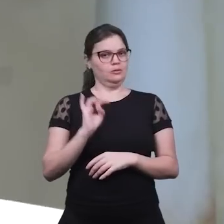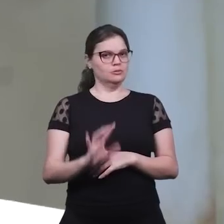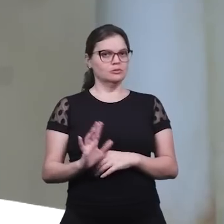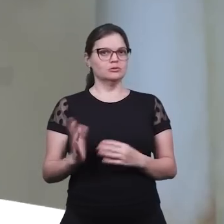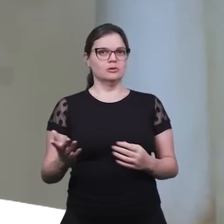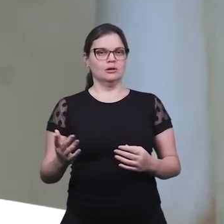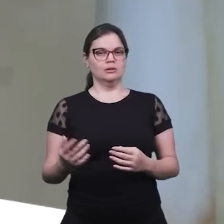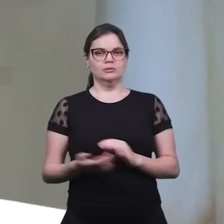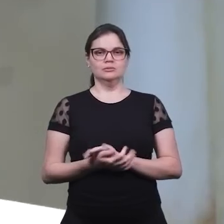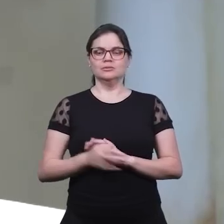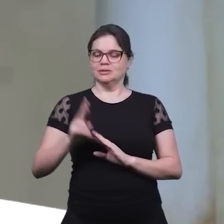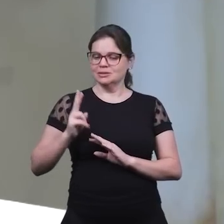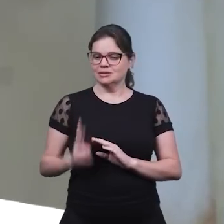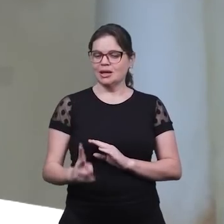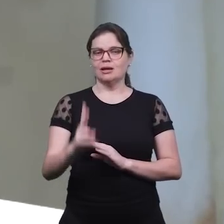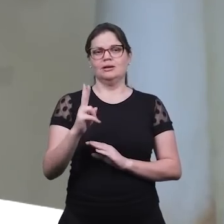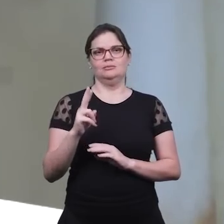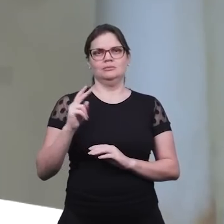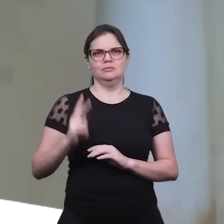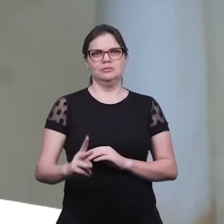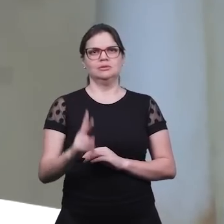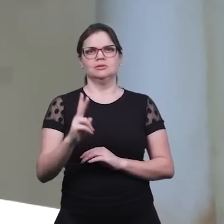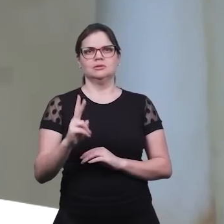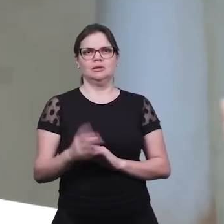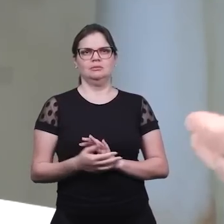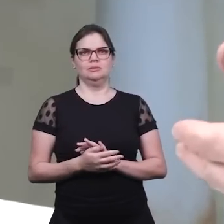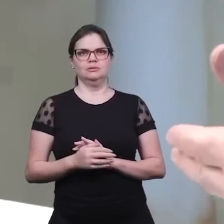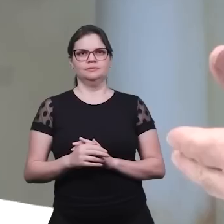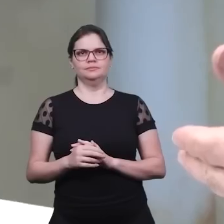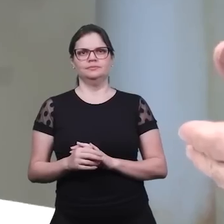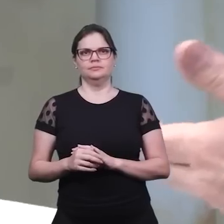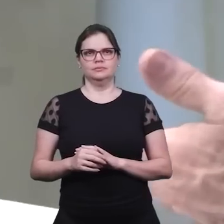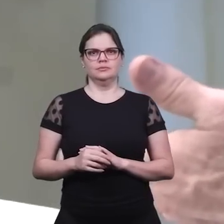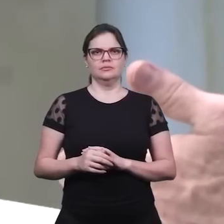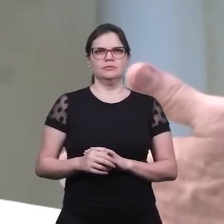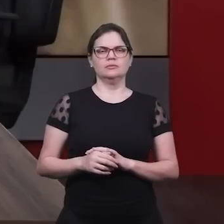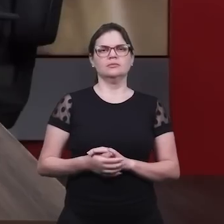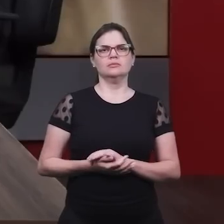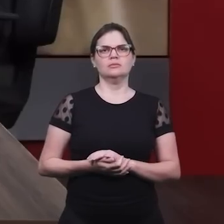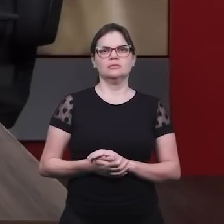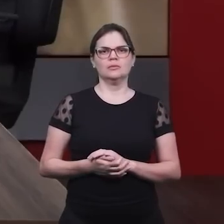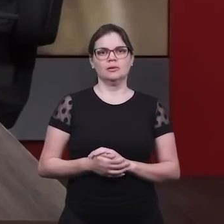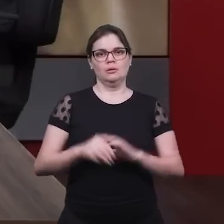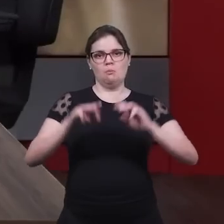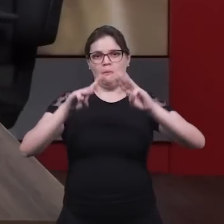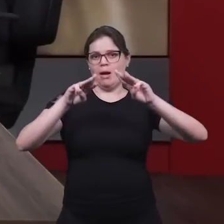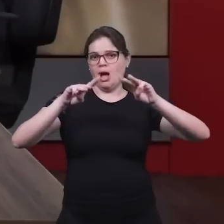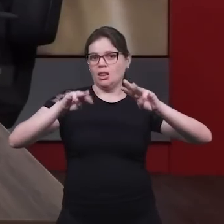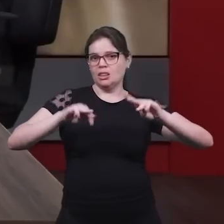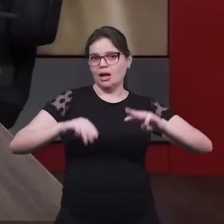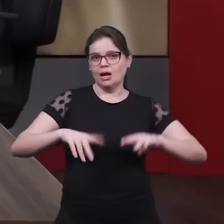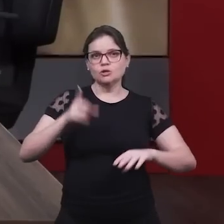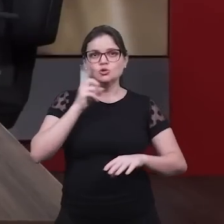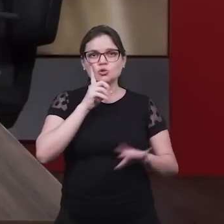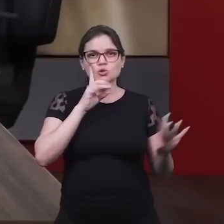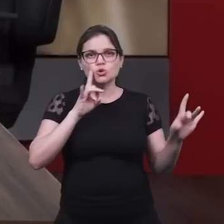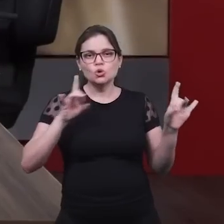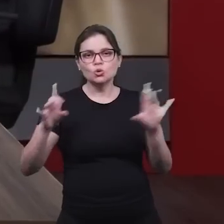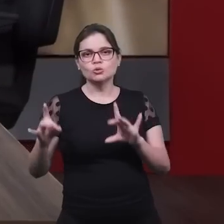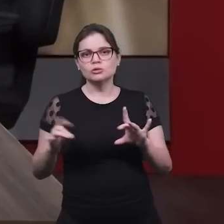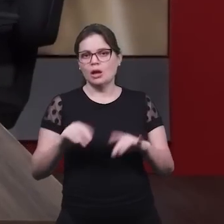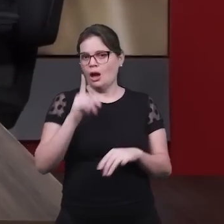deserto, ou a coluna de fogo à noite, depois chegar na terra, né? Maná todo dia. Água,